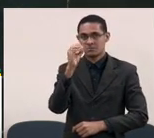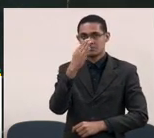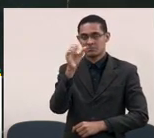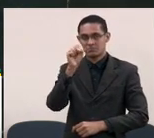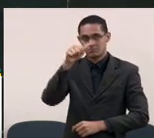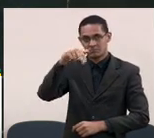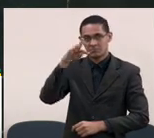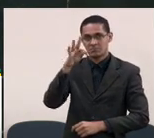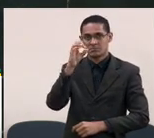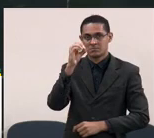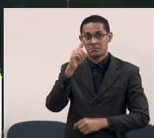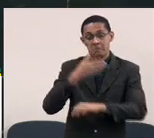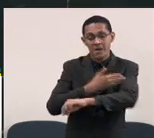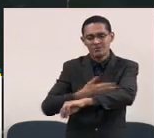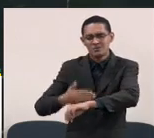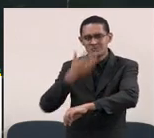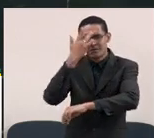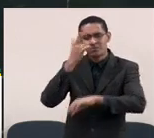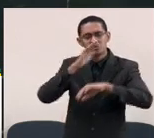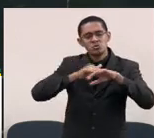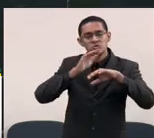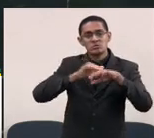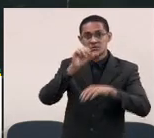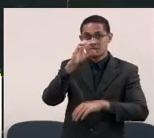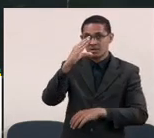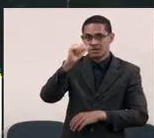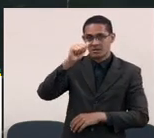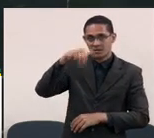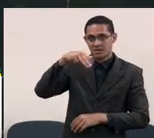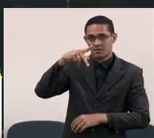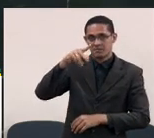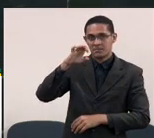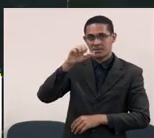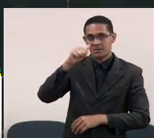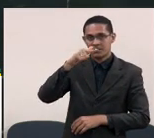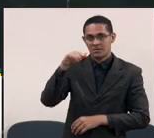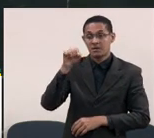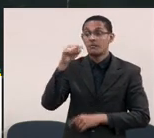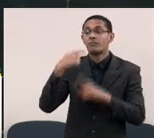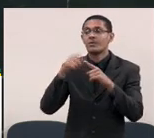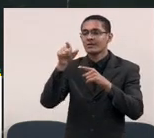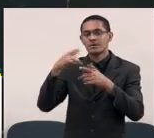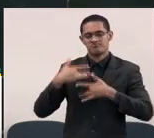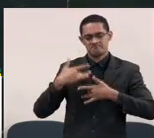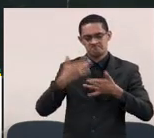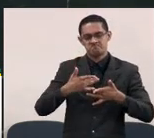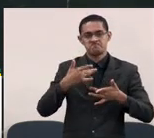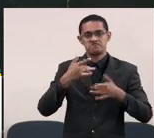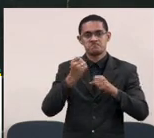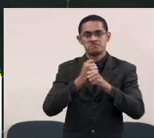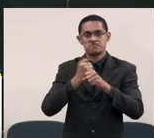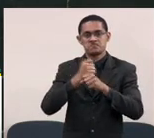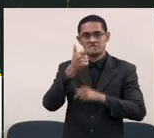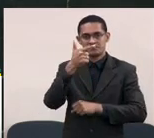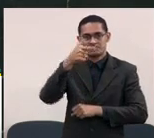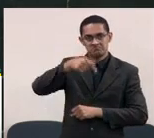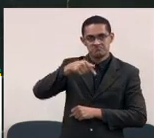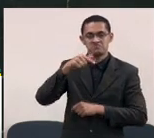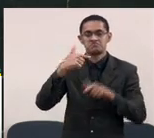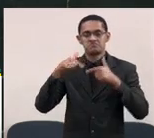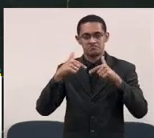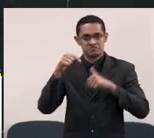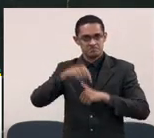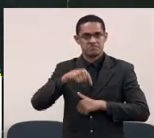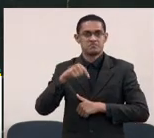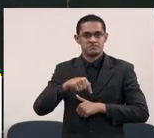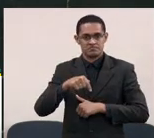mais conhecido como campeão, pelos 27 anos dedicados a esta igreja casilense, principalmente pela passagem de